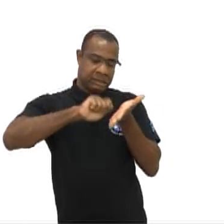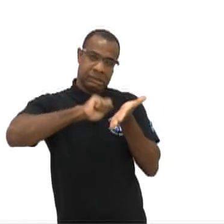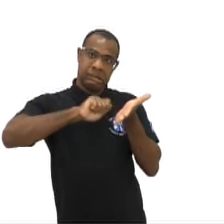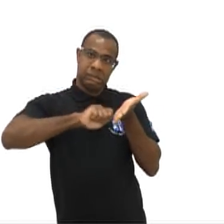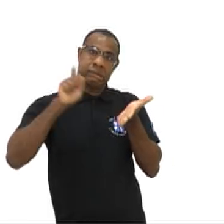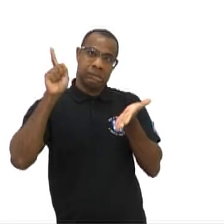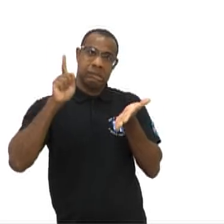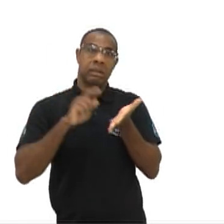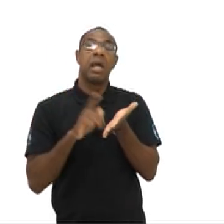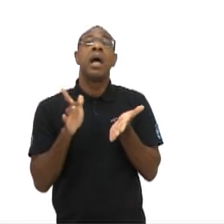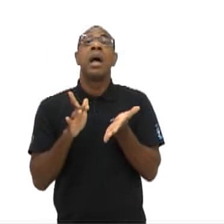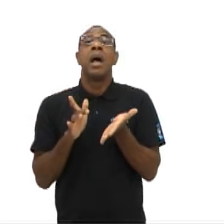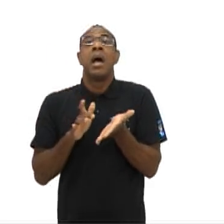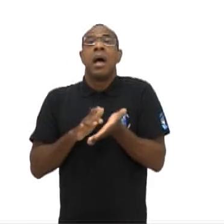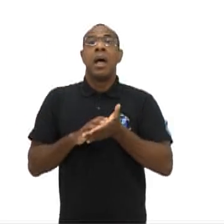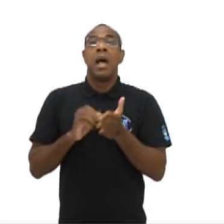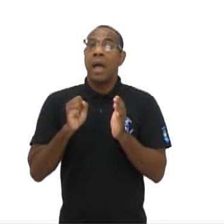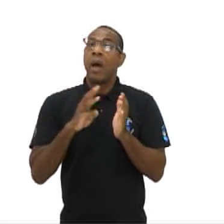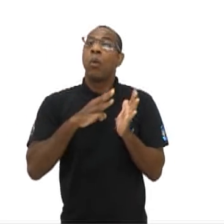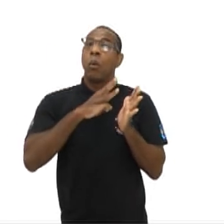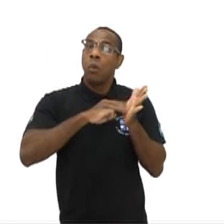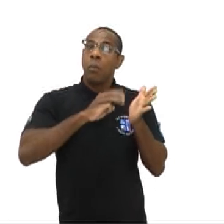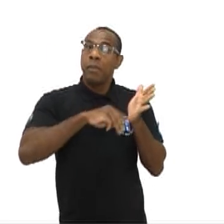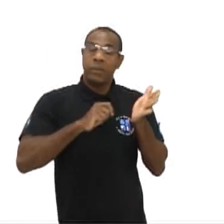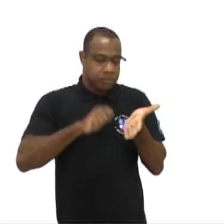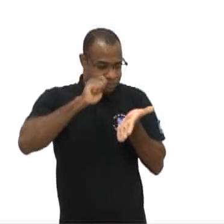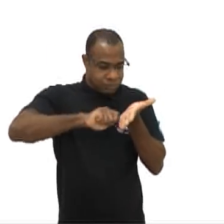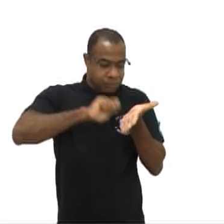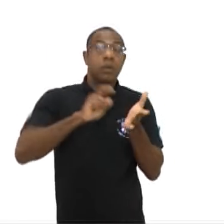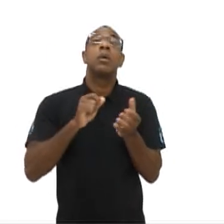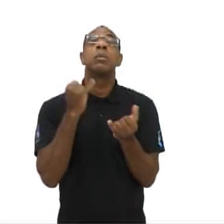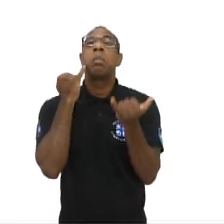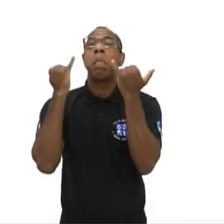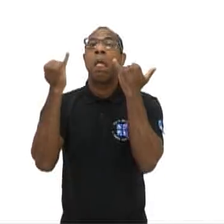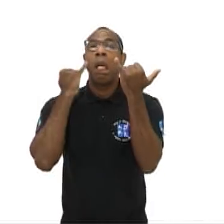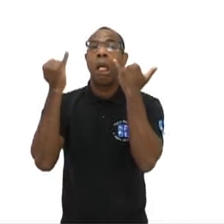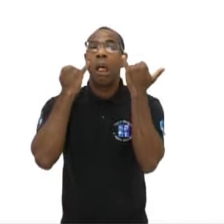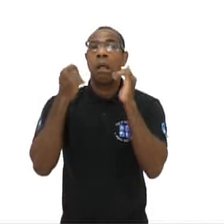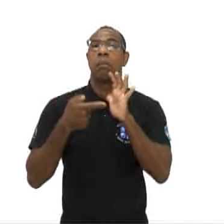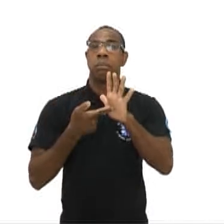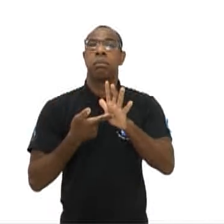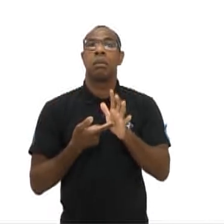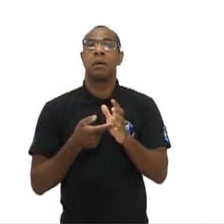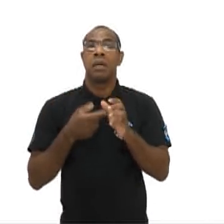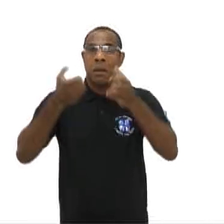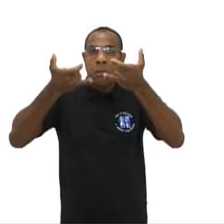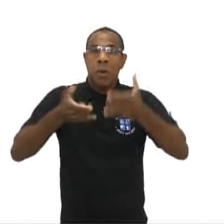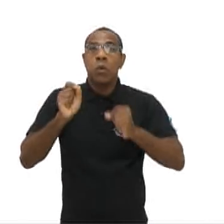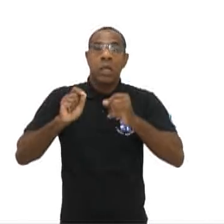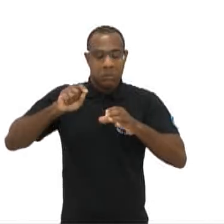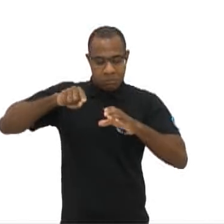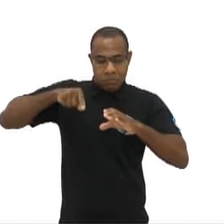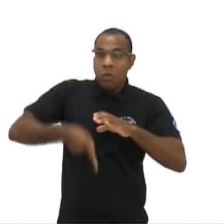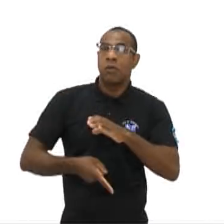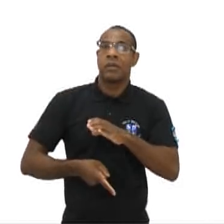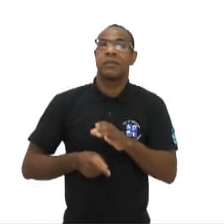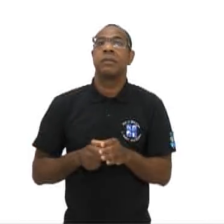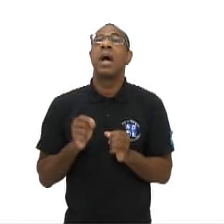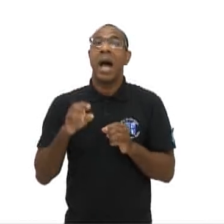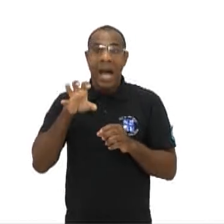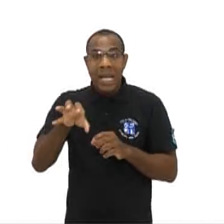pois é um método de registro integral da informação com relevo e profundidade. Dessa forma,